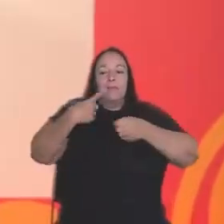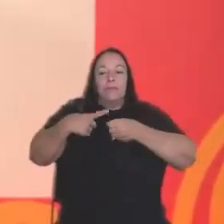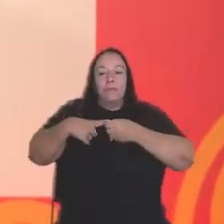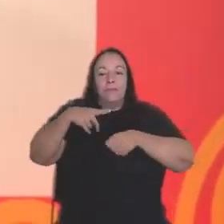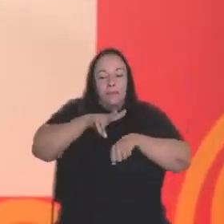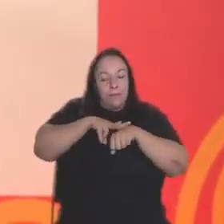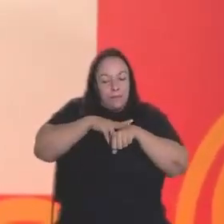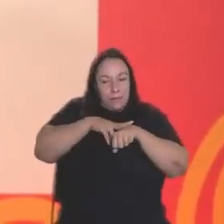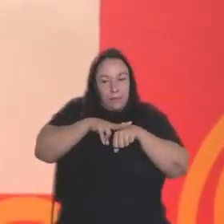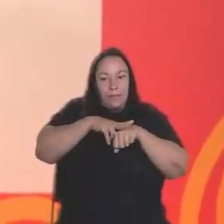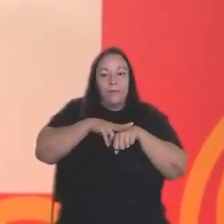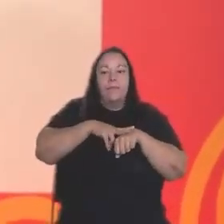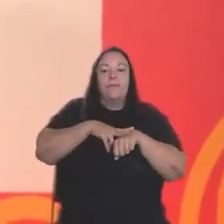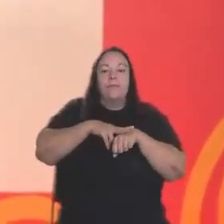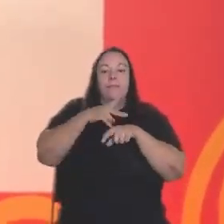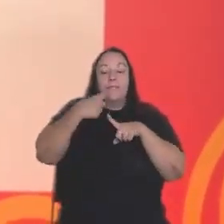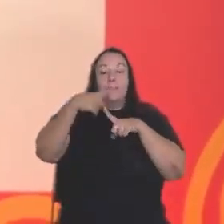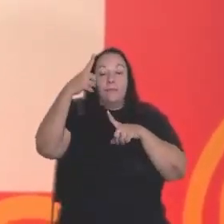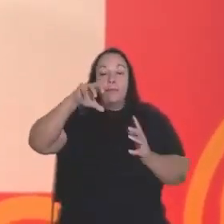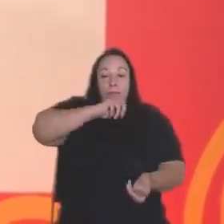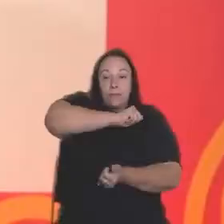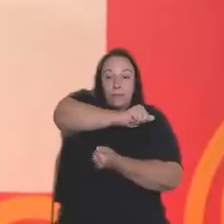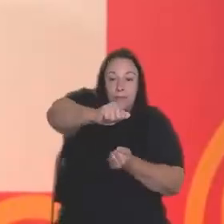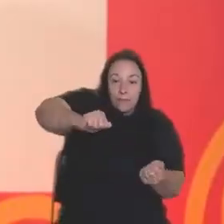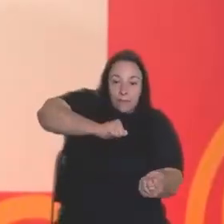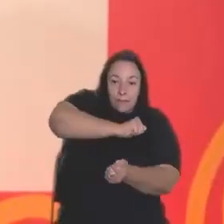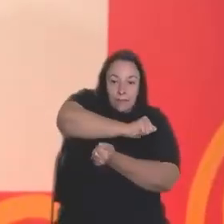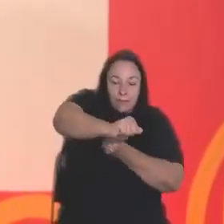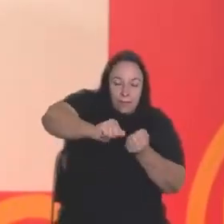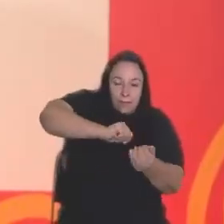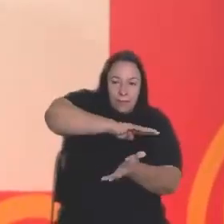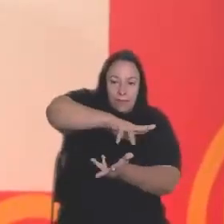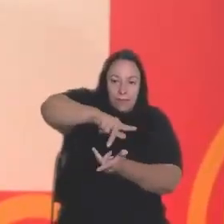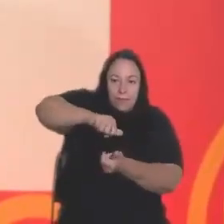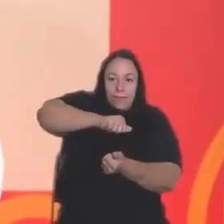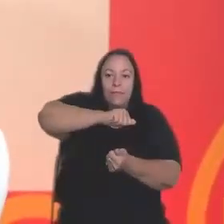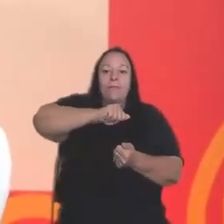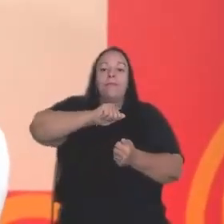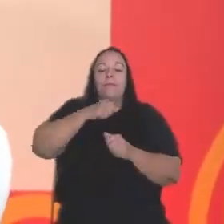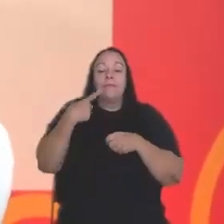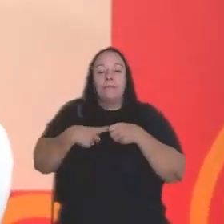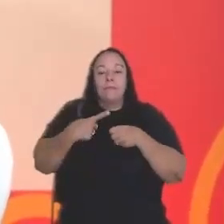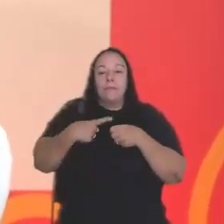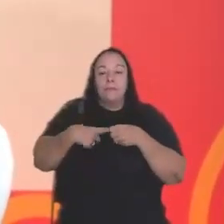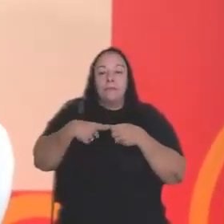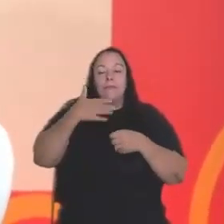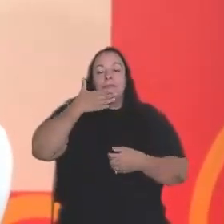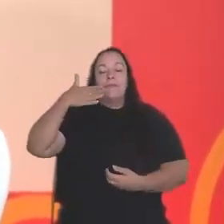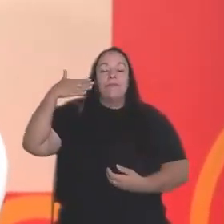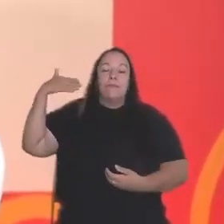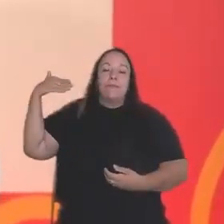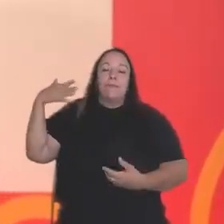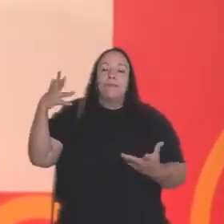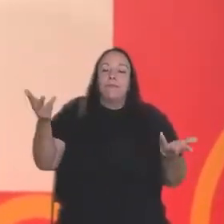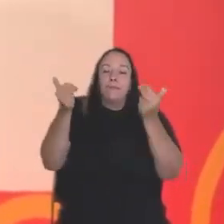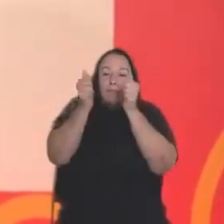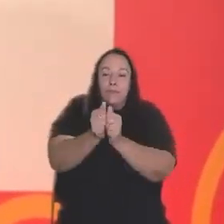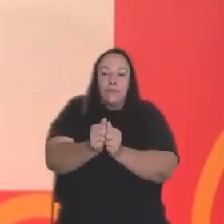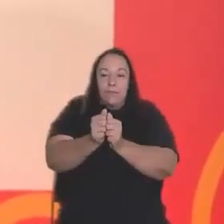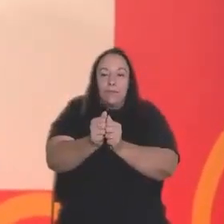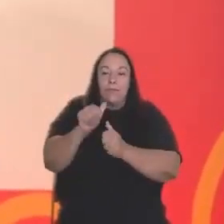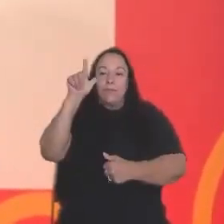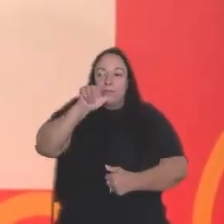verde, uma cidade com mais sustentabilidade e consequentemente, César, uma cidade melhor. Né? E quando a gente junta